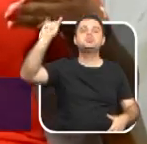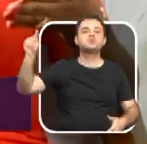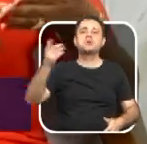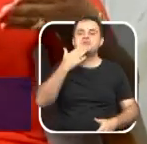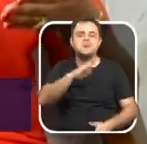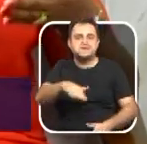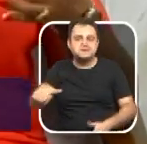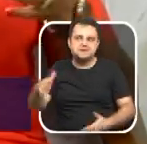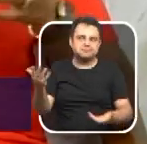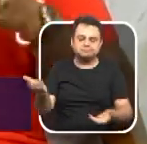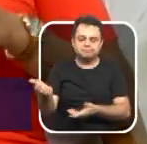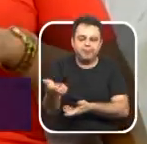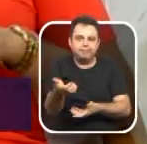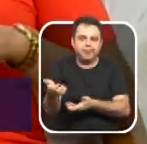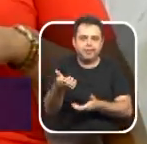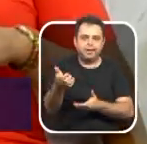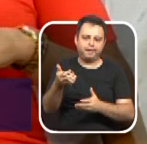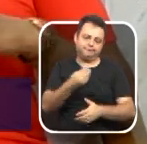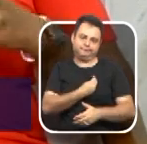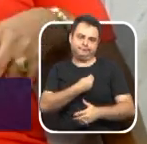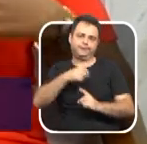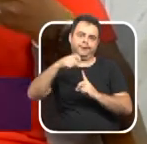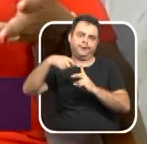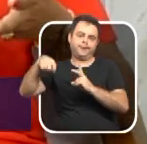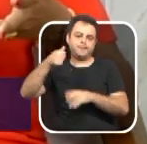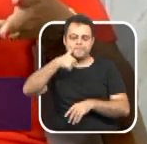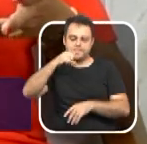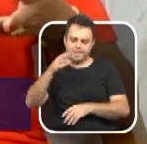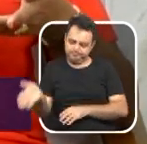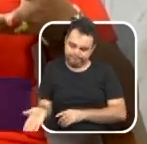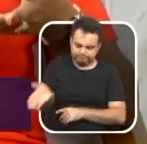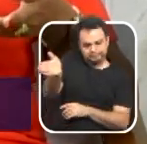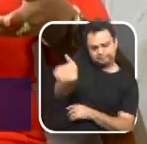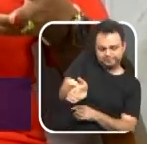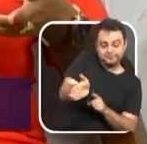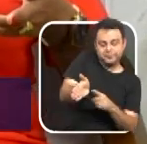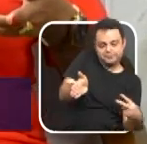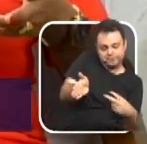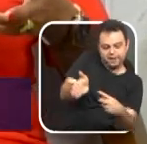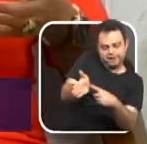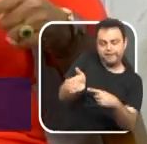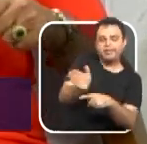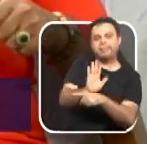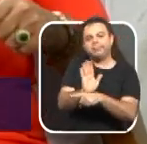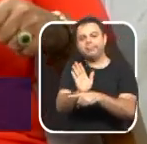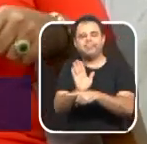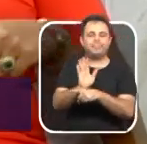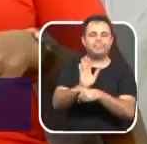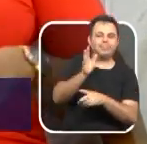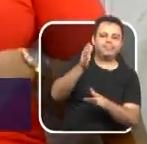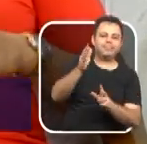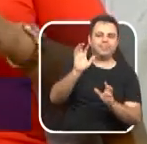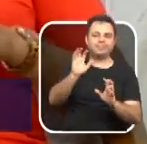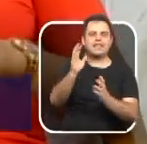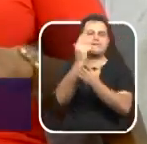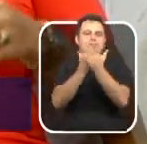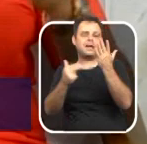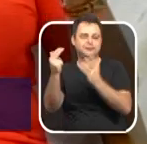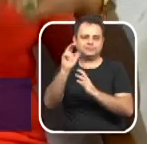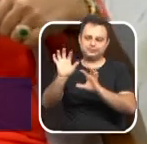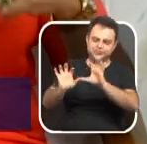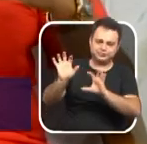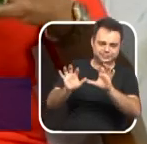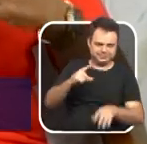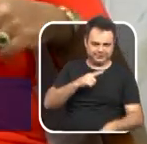para ver o desenho e tal. E as informações chegam muito rápido, então a gente não pode ter medo de falar. E